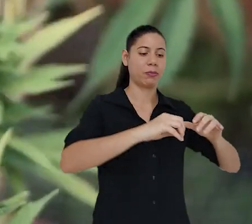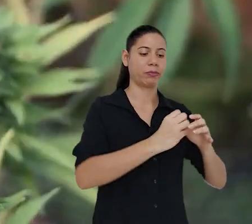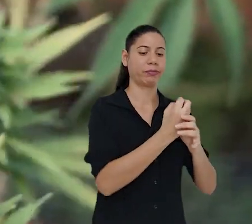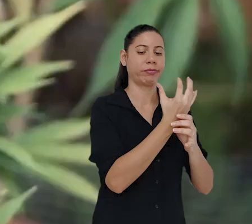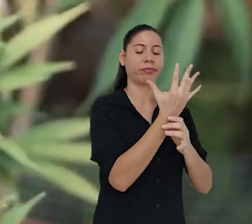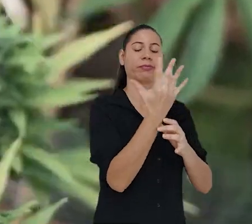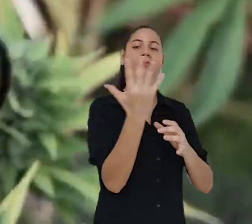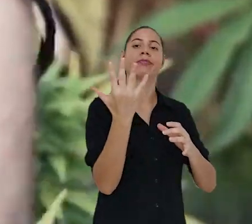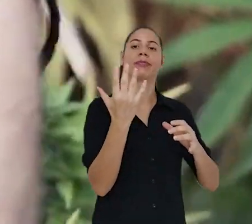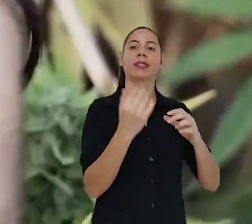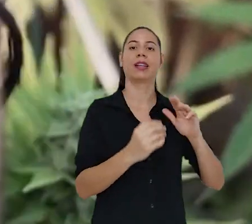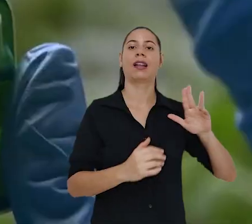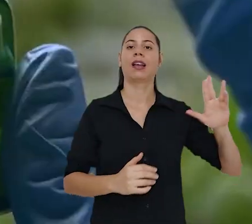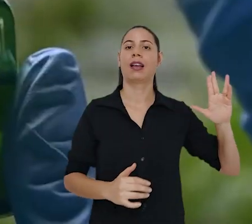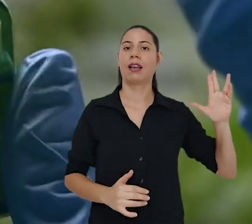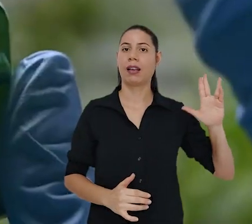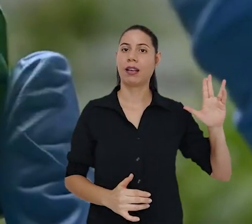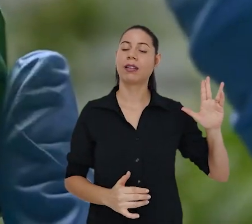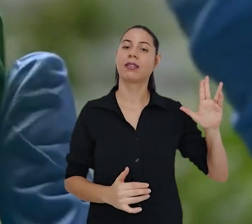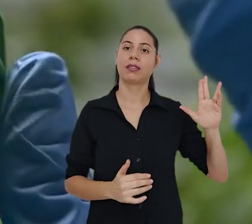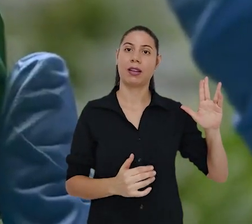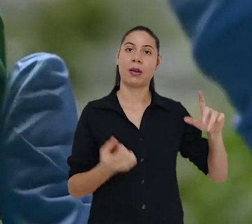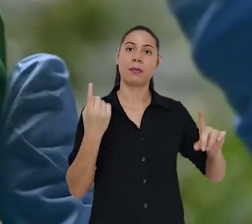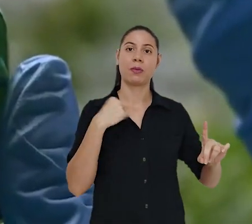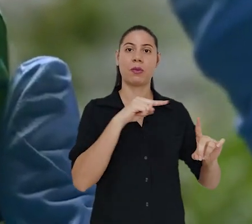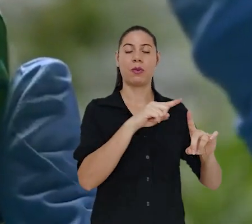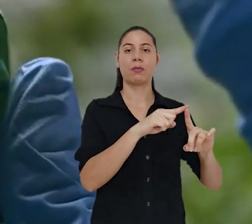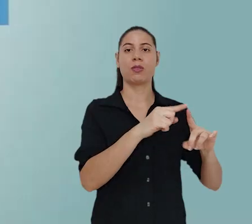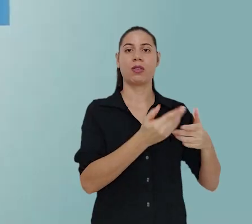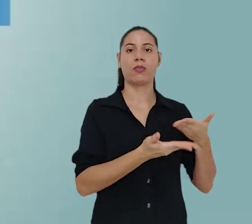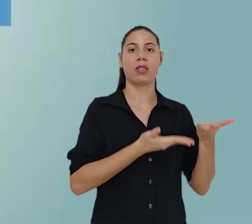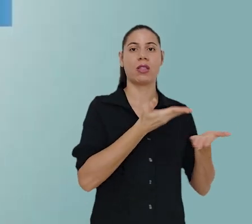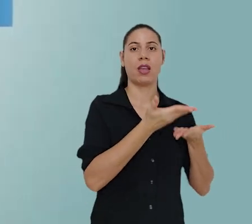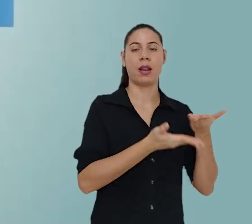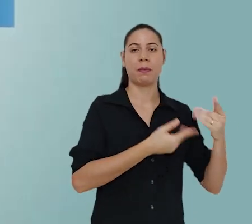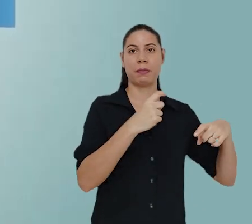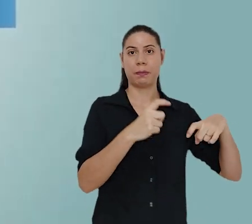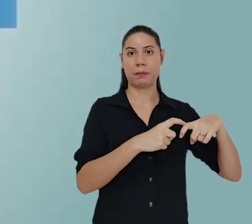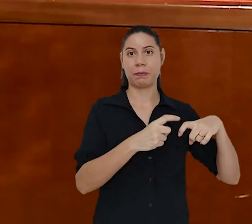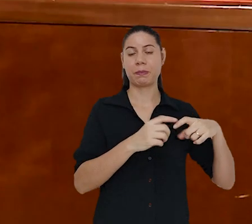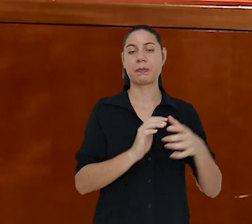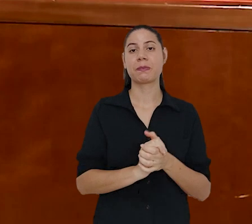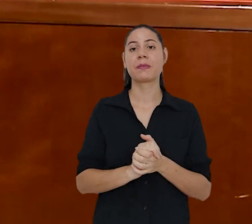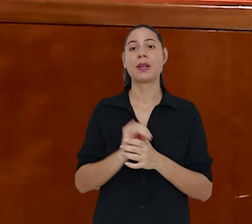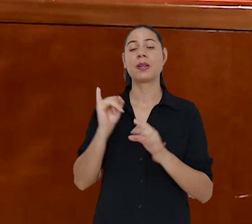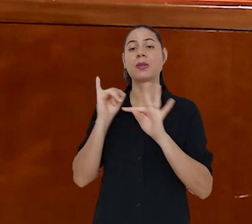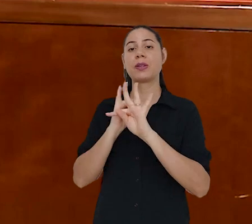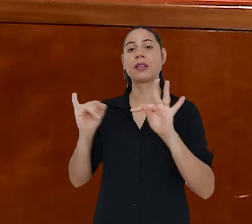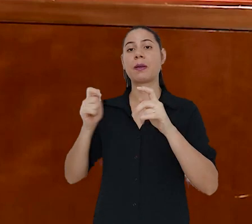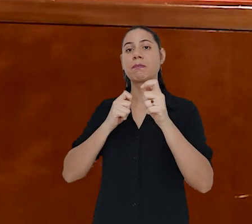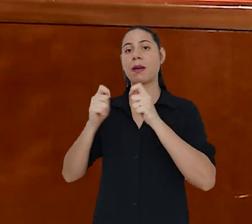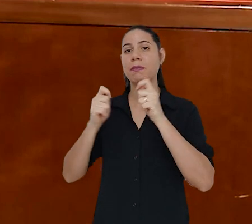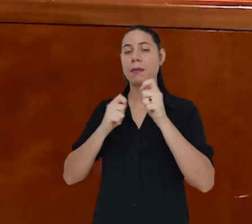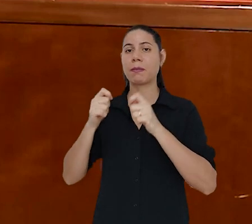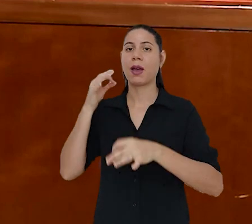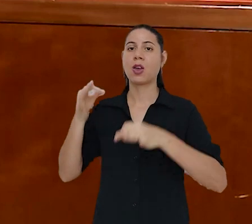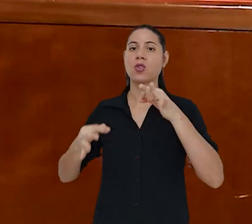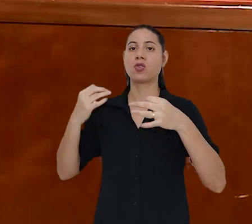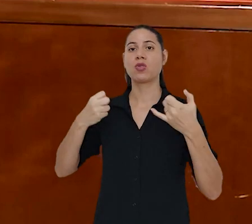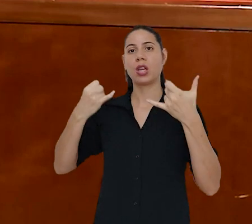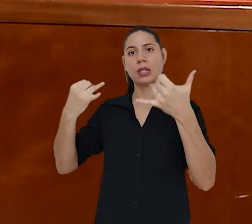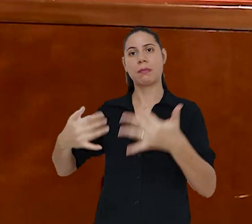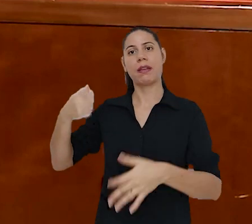cultivo sustentável de cannabis para fins terapêuticos. No Item Entrevista, o juiz Antônio Cláudio da Silva fala